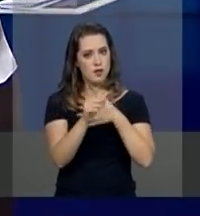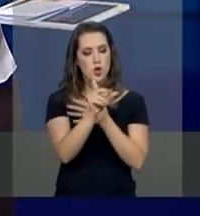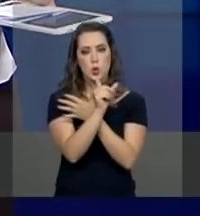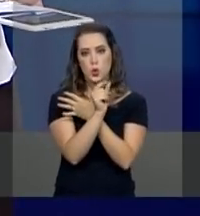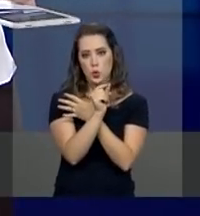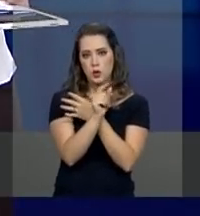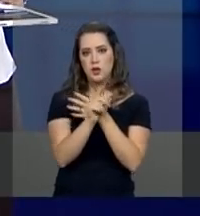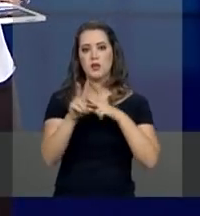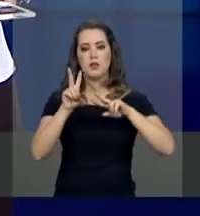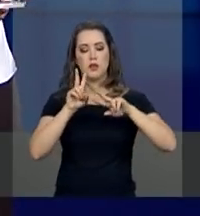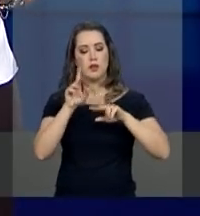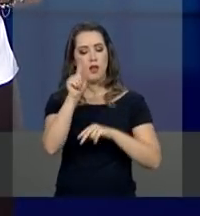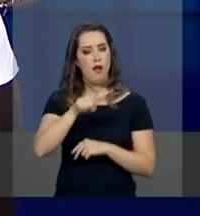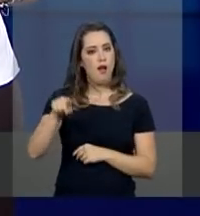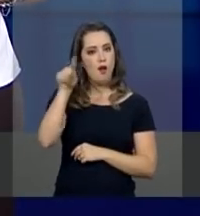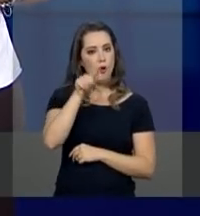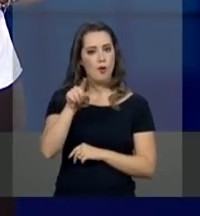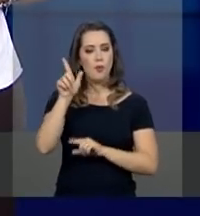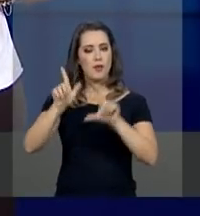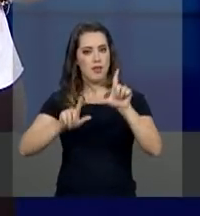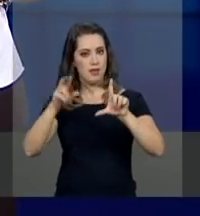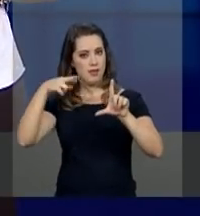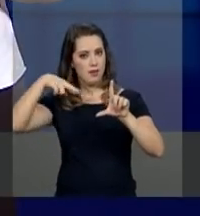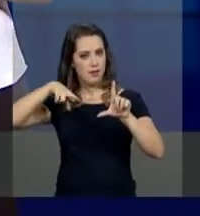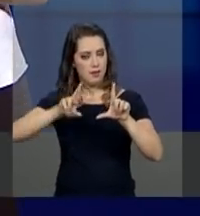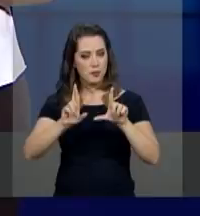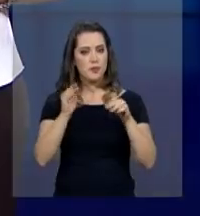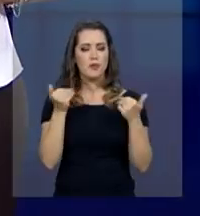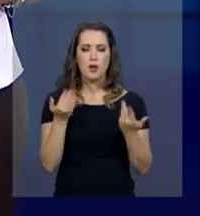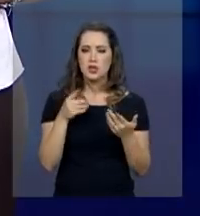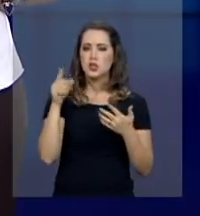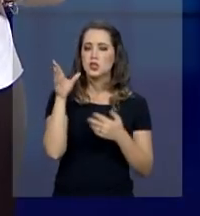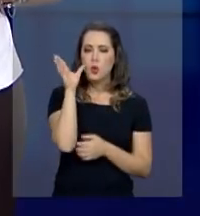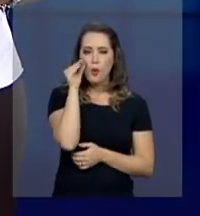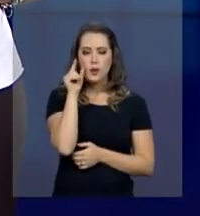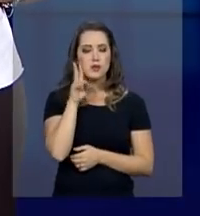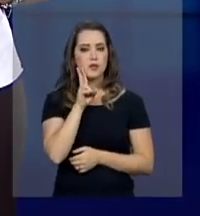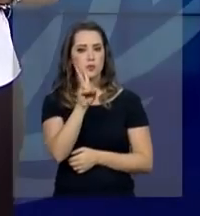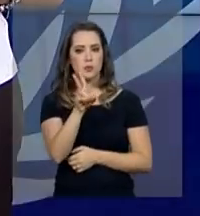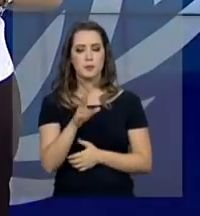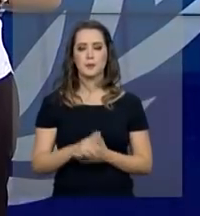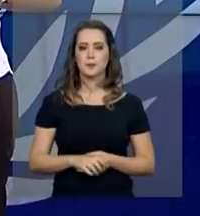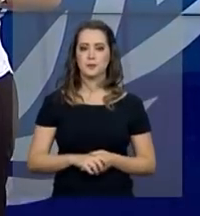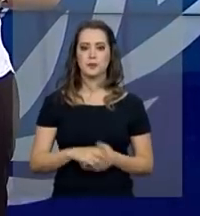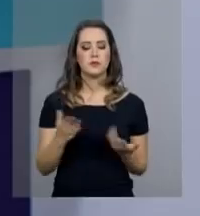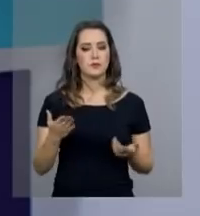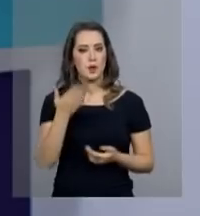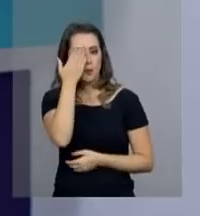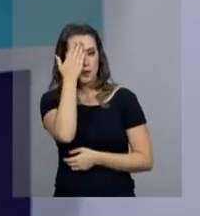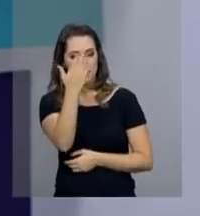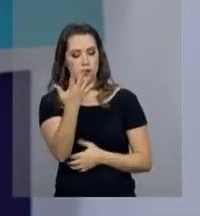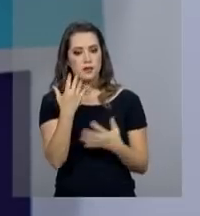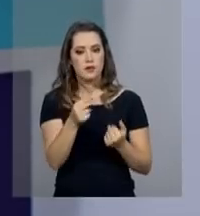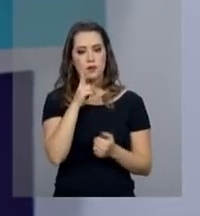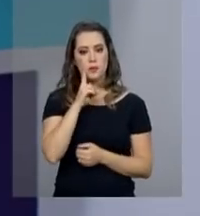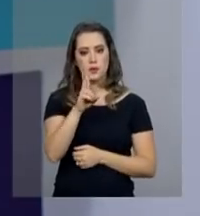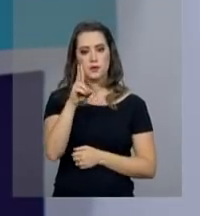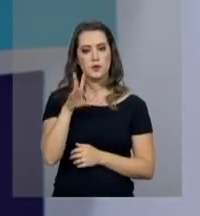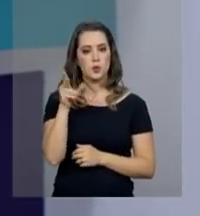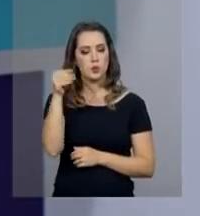@TVNBR. Nós preparamos várias curiosidades sobre a Assembleia para você. Obrigada, Thaísa. Vamos acompanhando tudo por